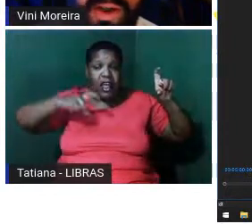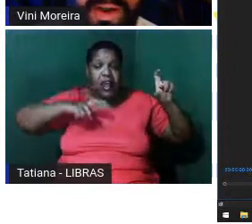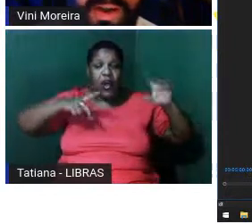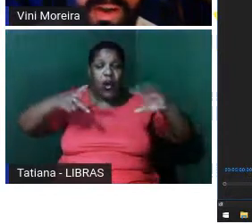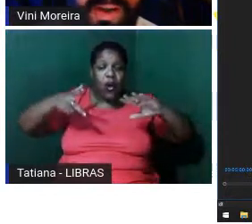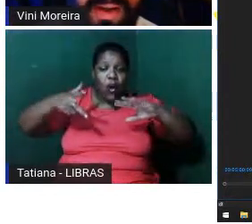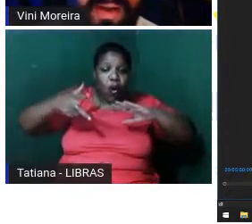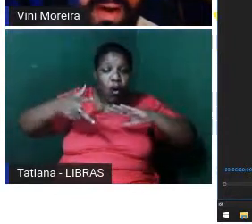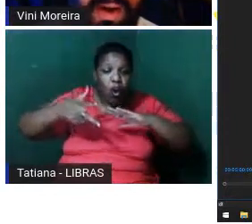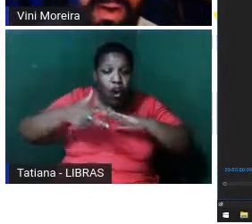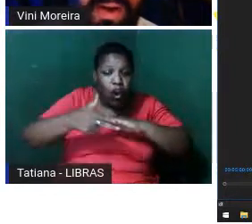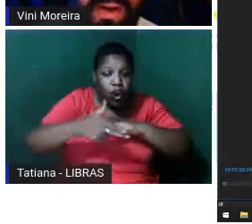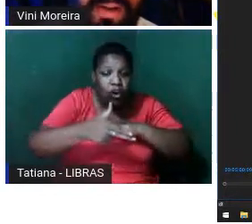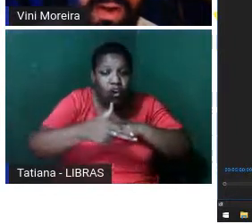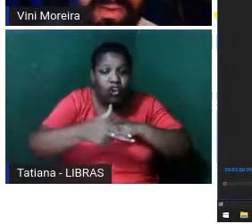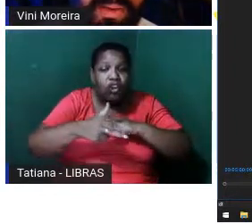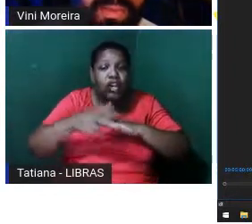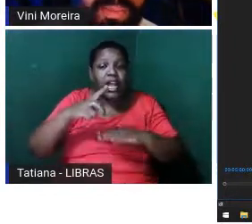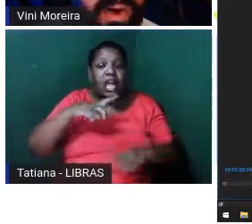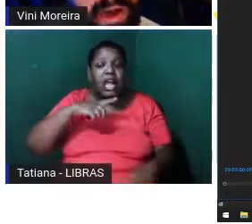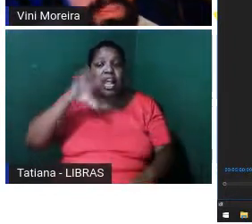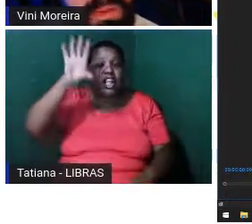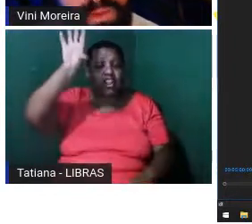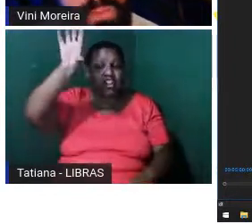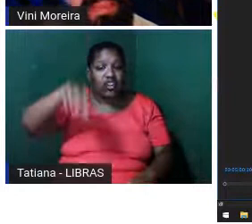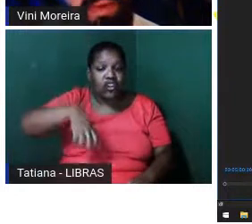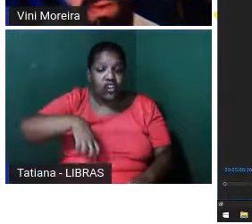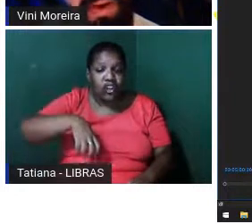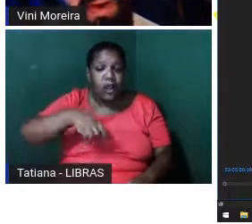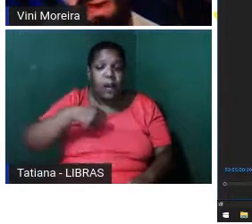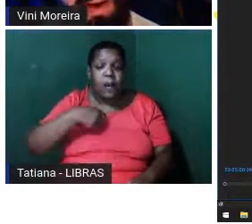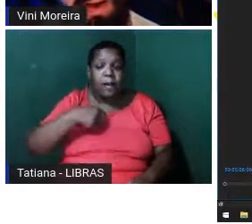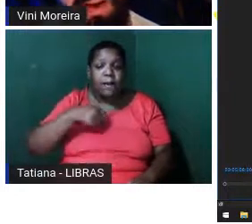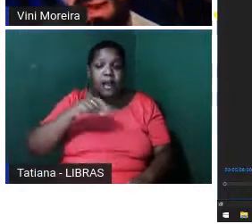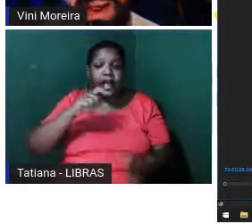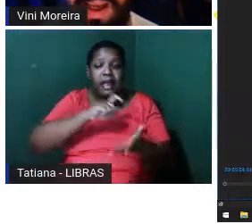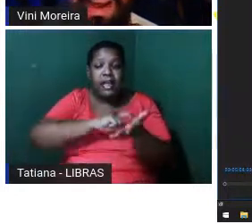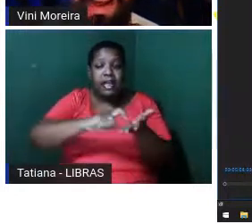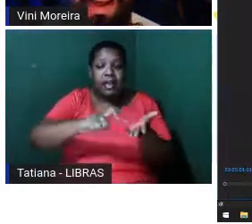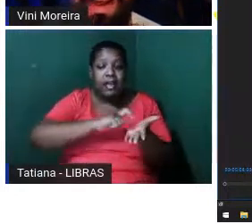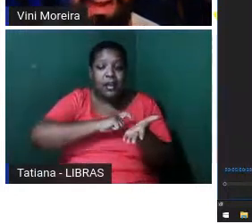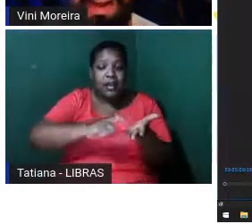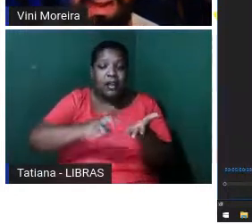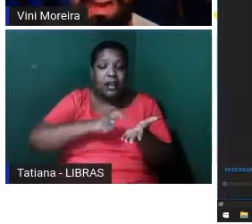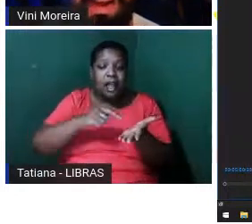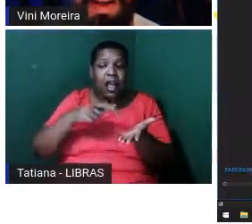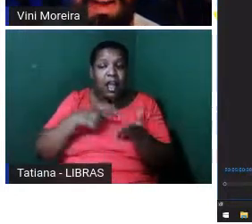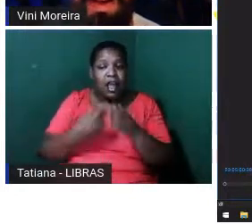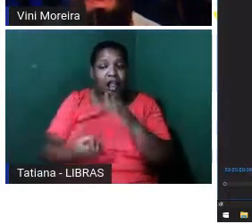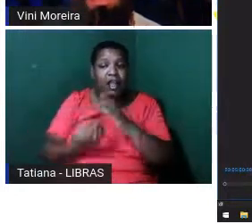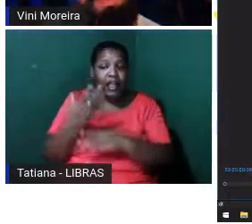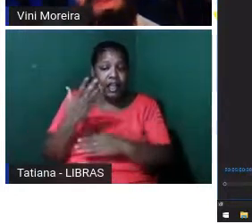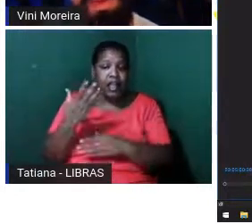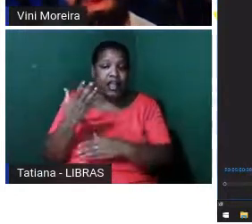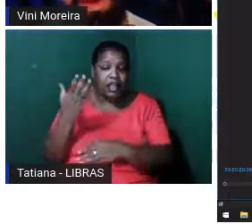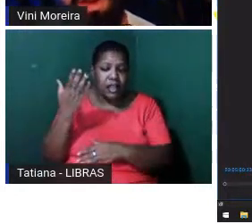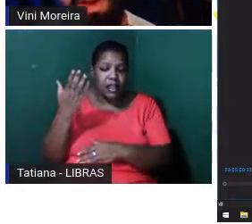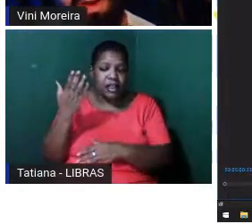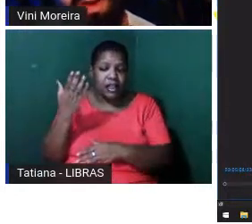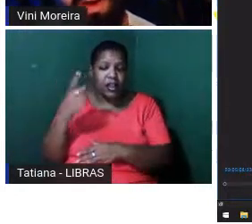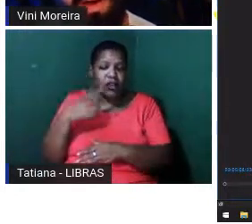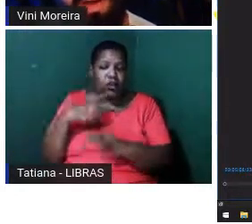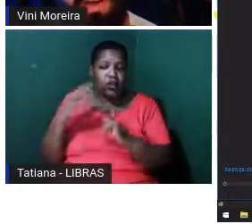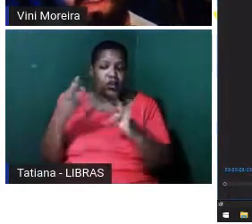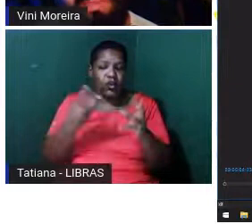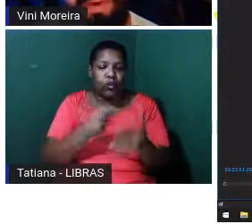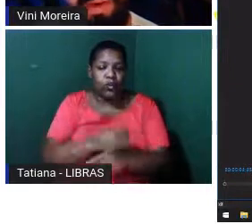corte pode tirar o preço porque ela imprimiu o papel e ela queria tudo isso